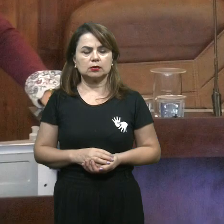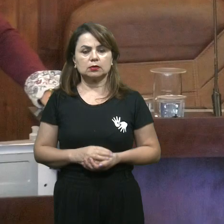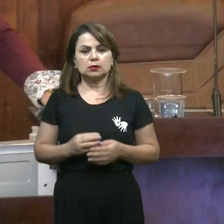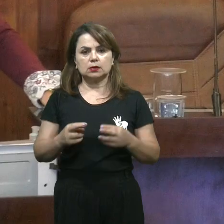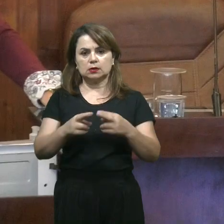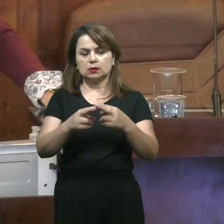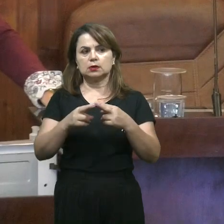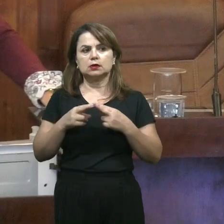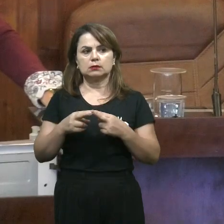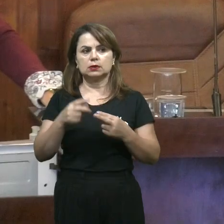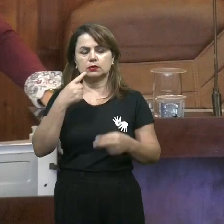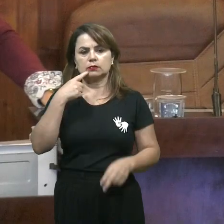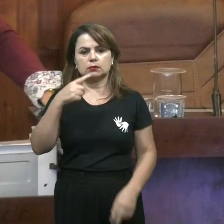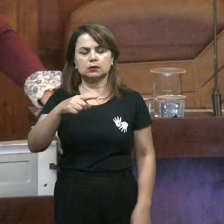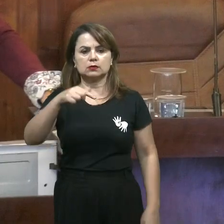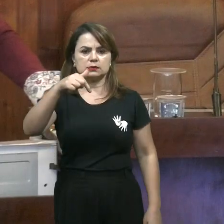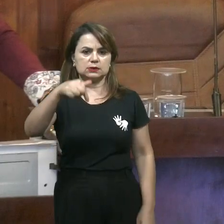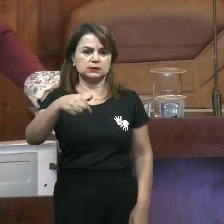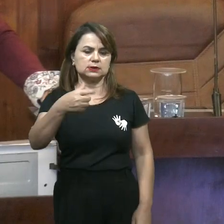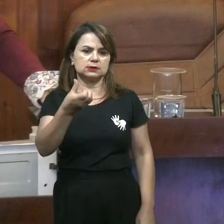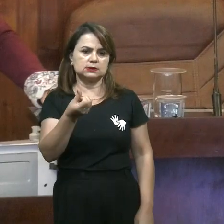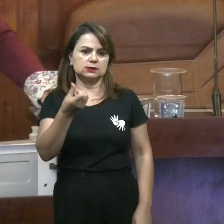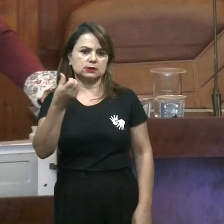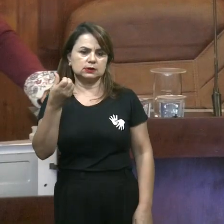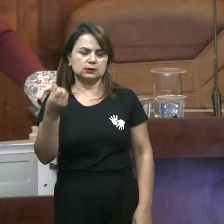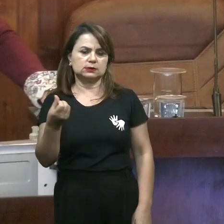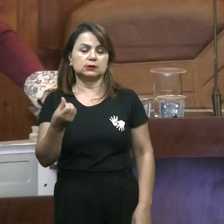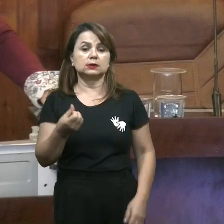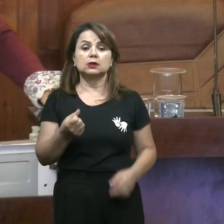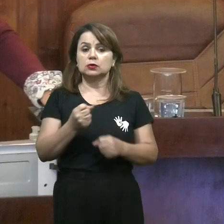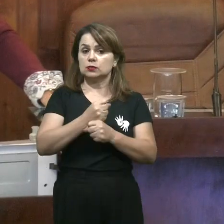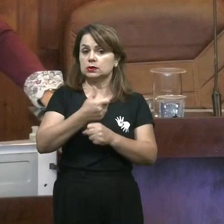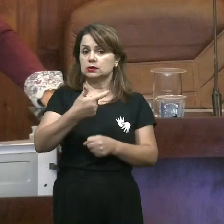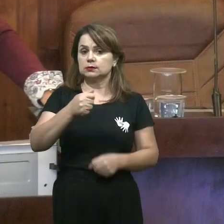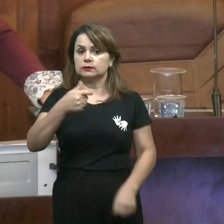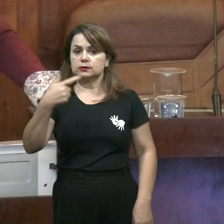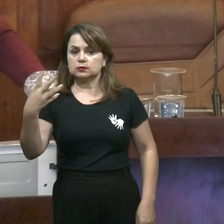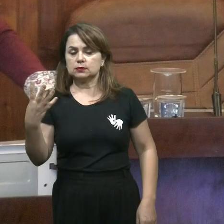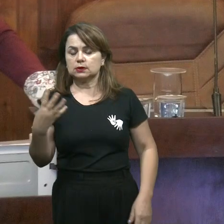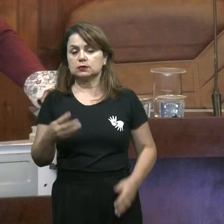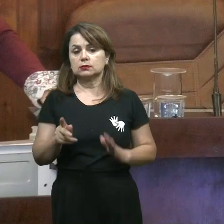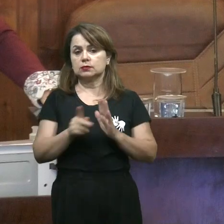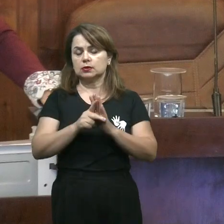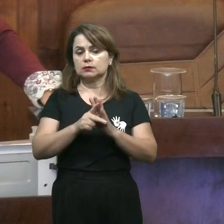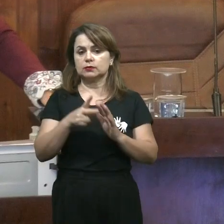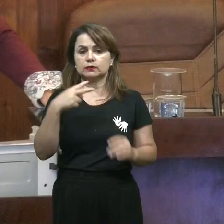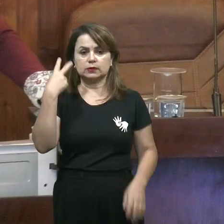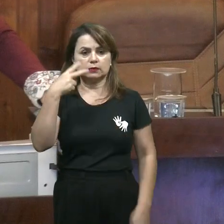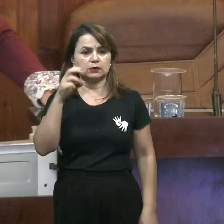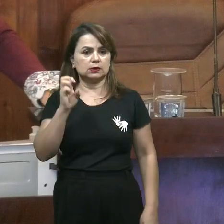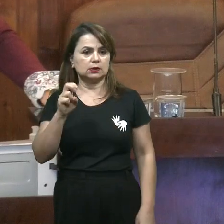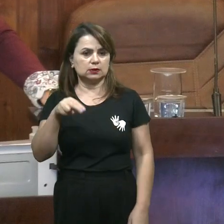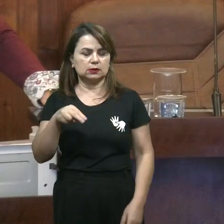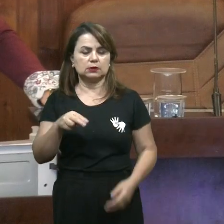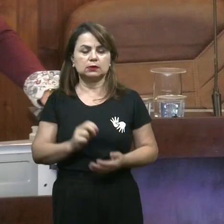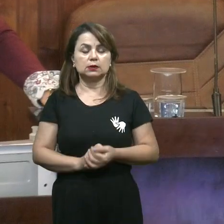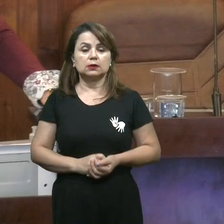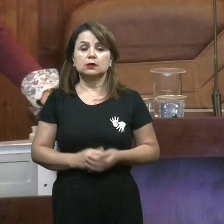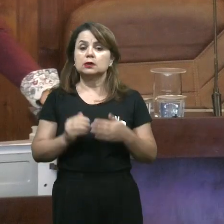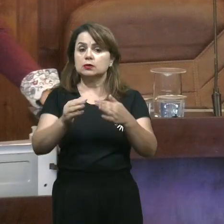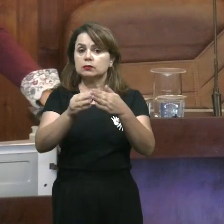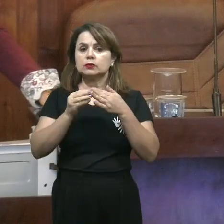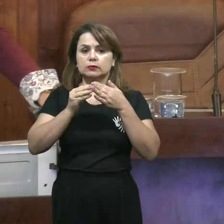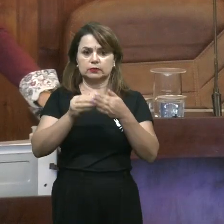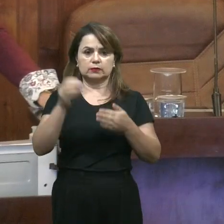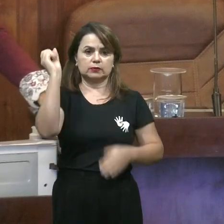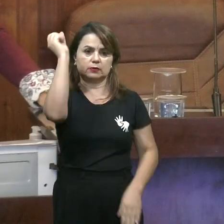requerimento 1766 barra 2024 do vereador Eduardo Nascimento solicitando ao prefeito de Marília por